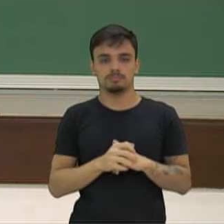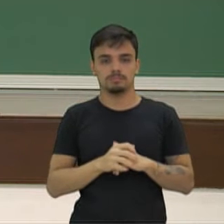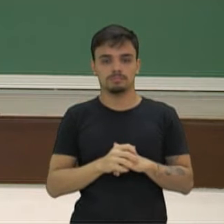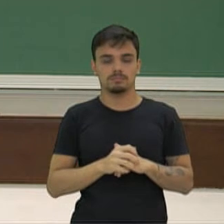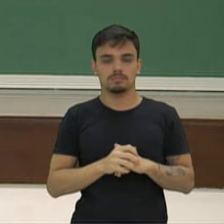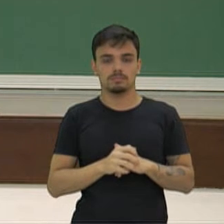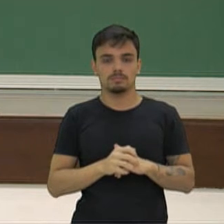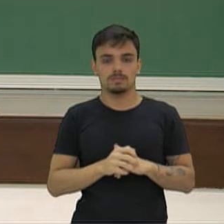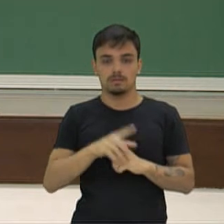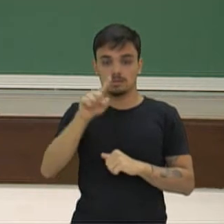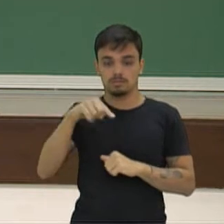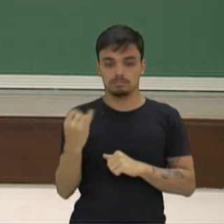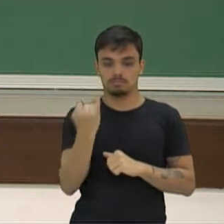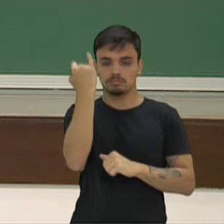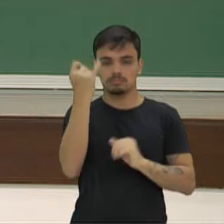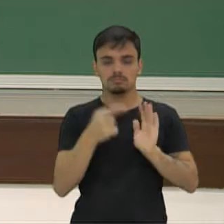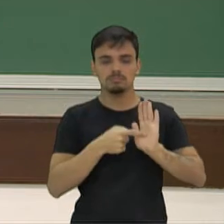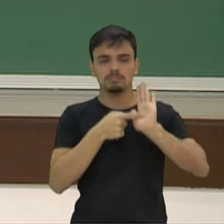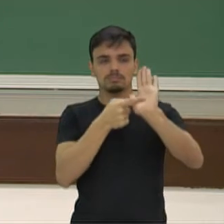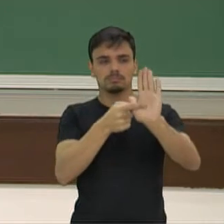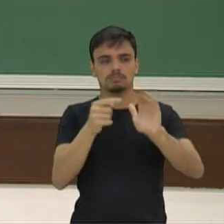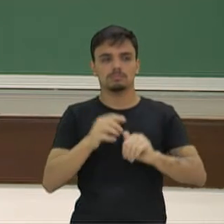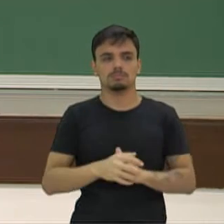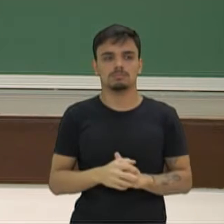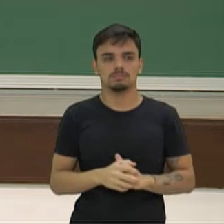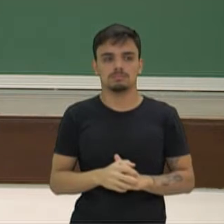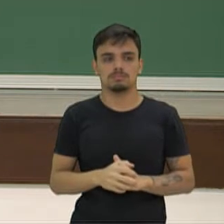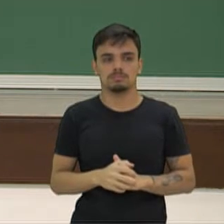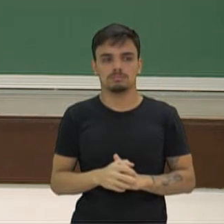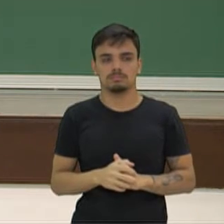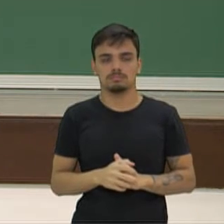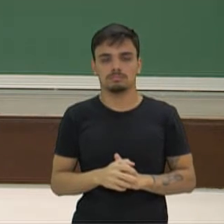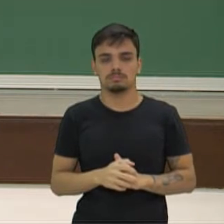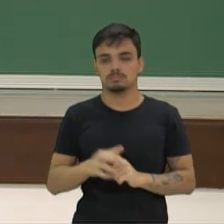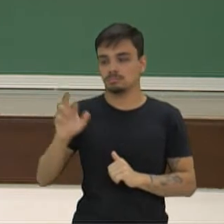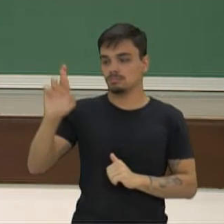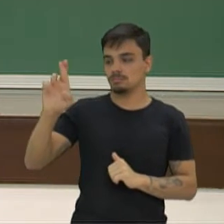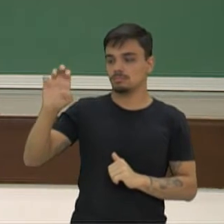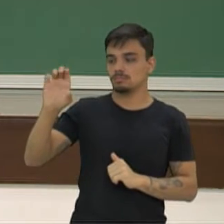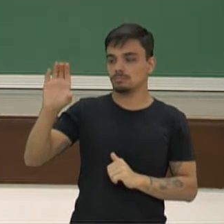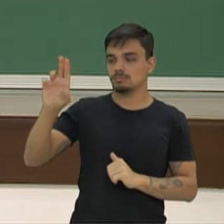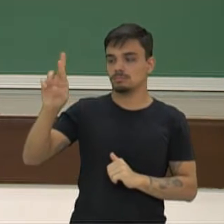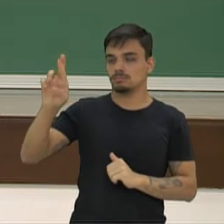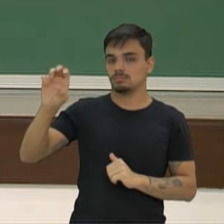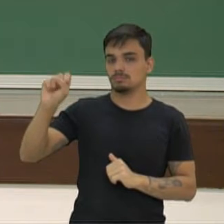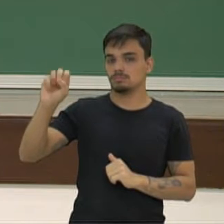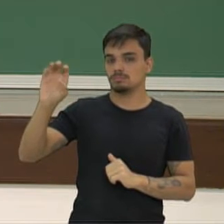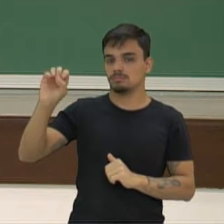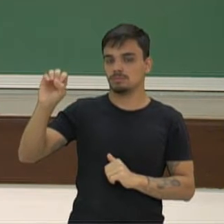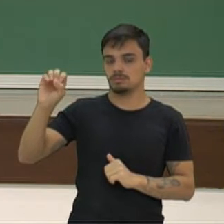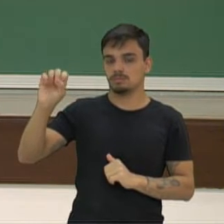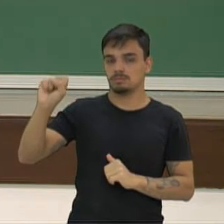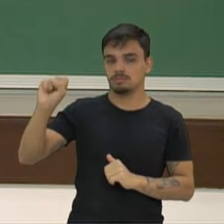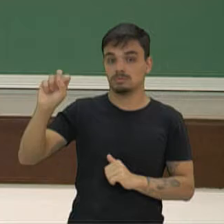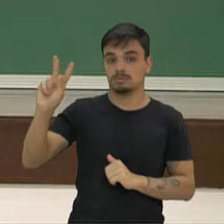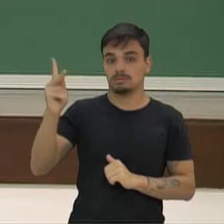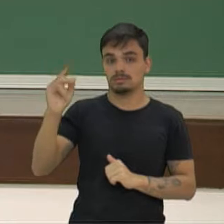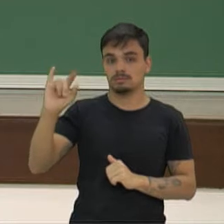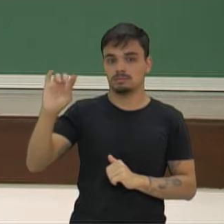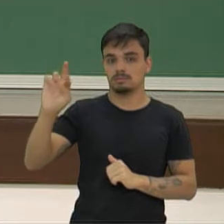Uma ressalva aqui importante: recursos hídricos. Isso não serve só para